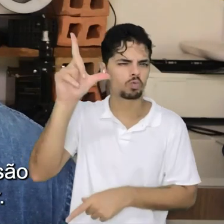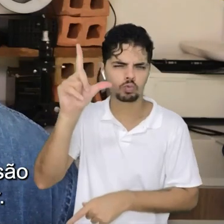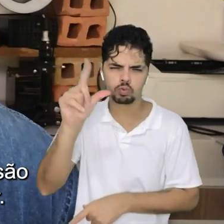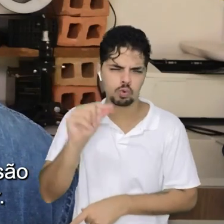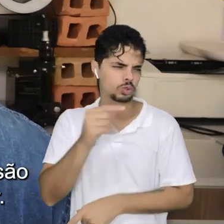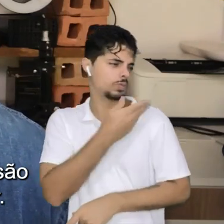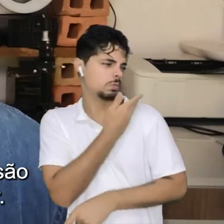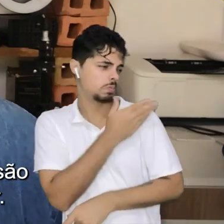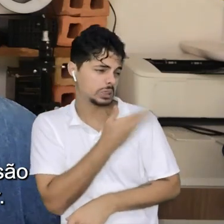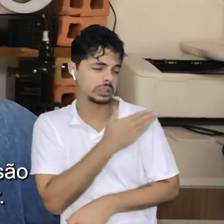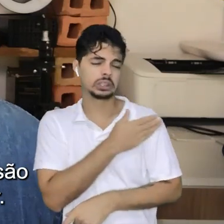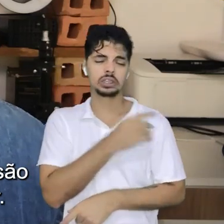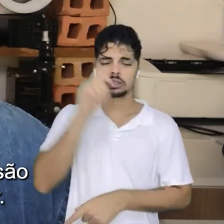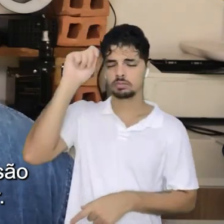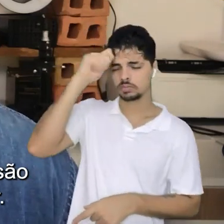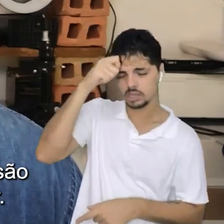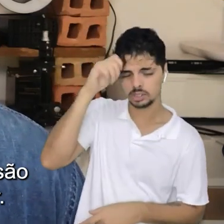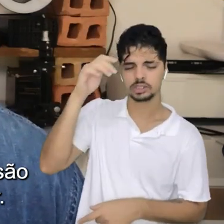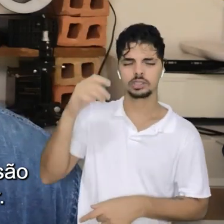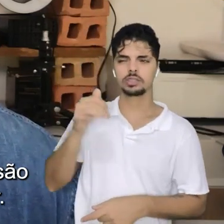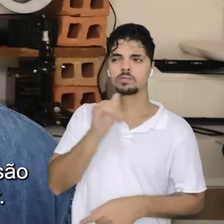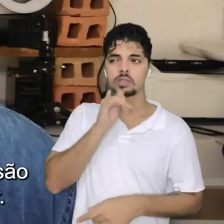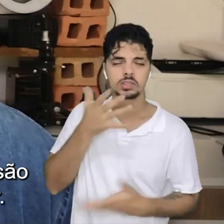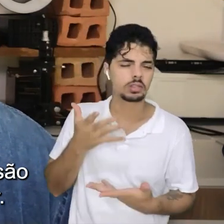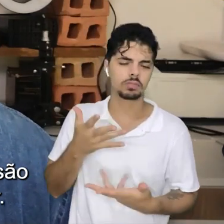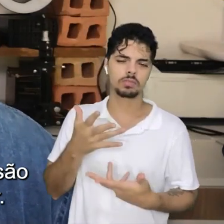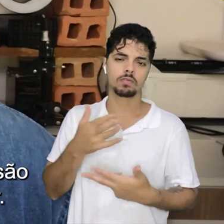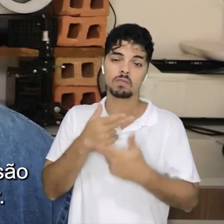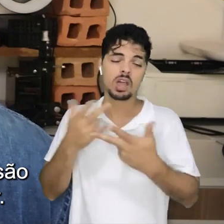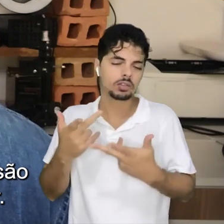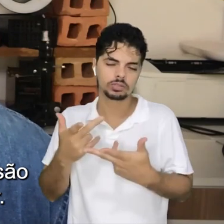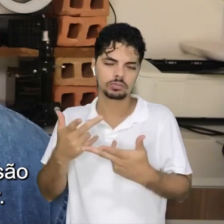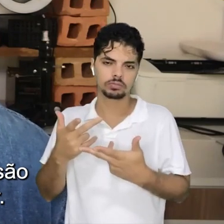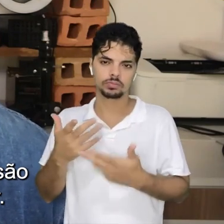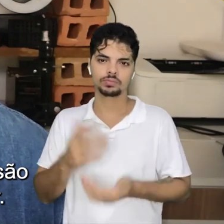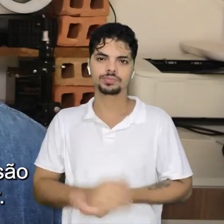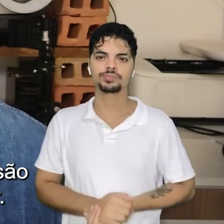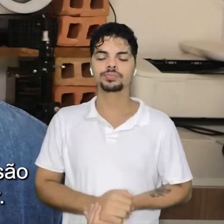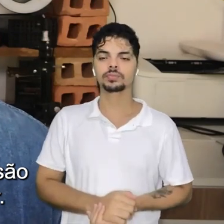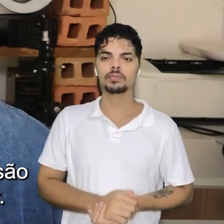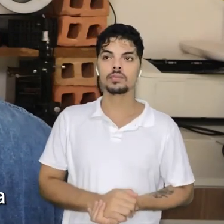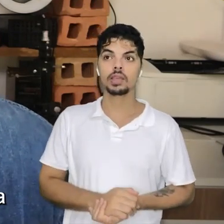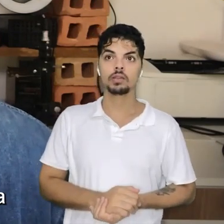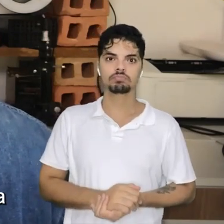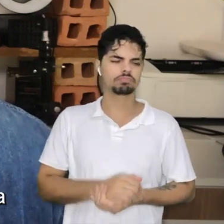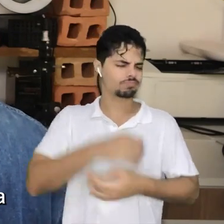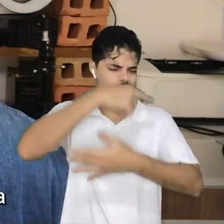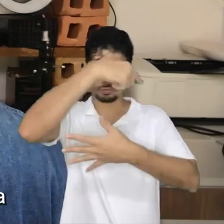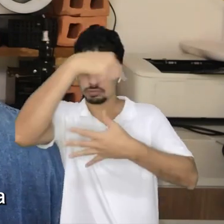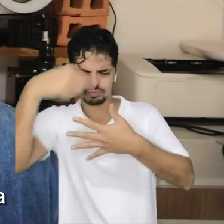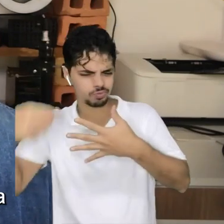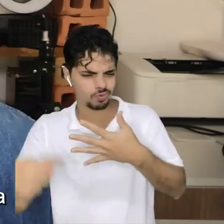os países latino-americanos que ainda são reproduzidas no cotidiano escolar as possibilidades